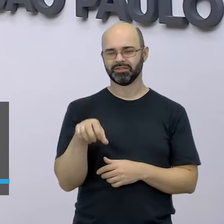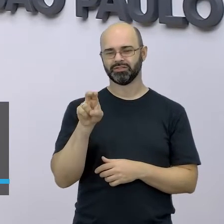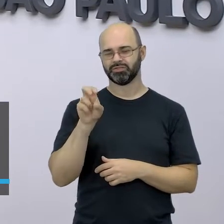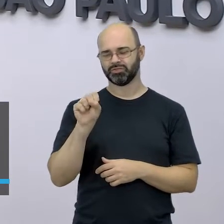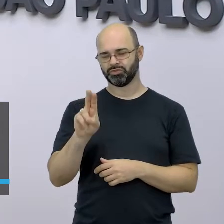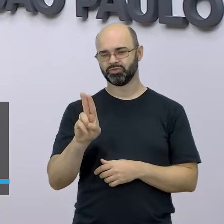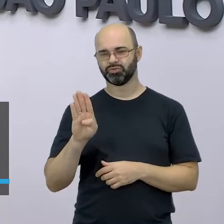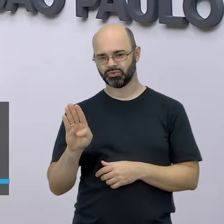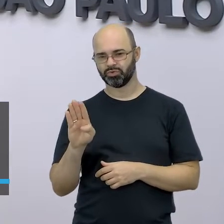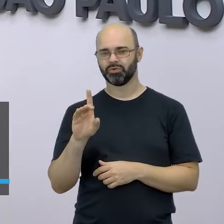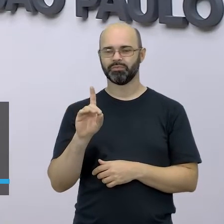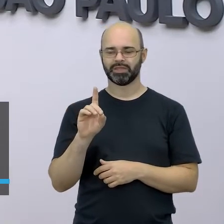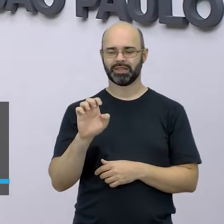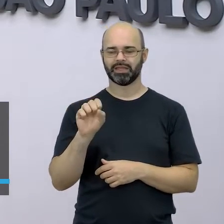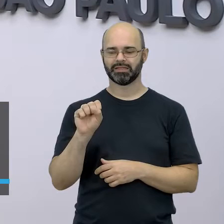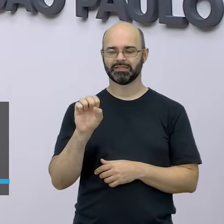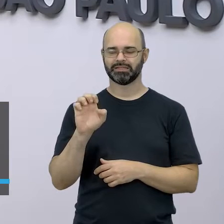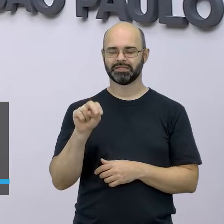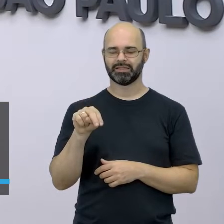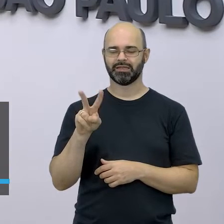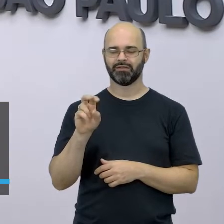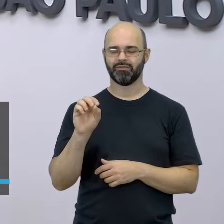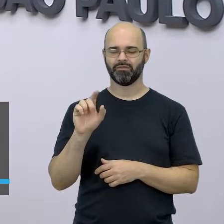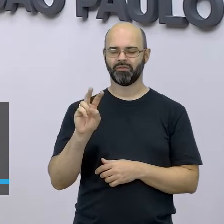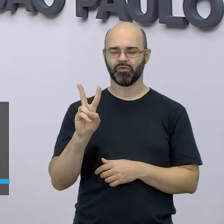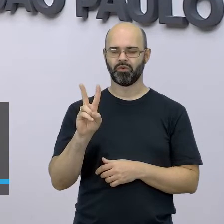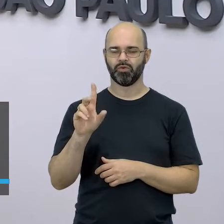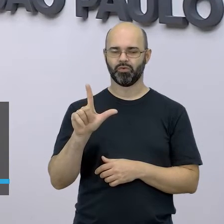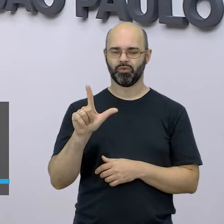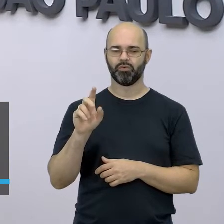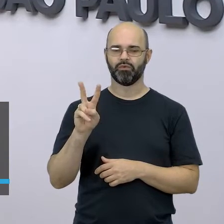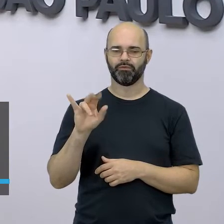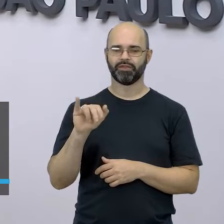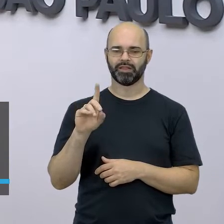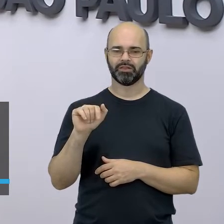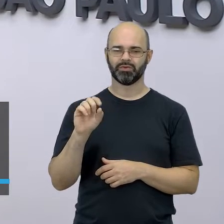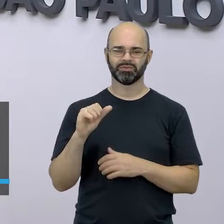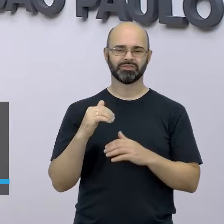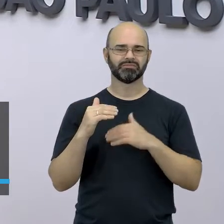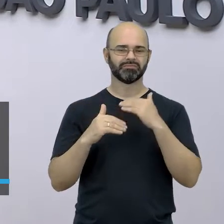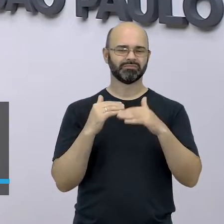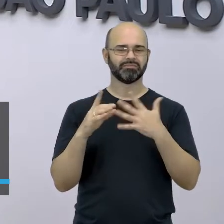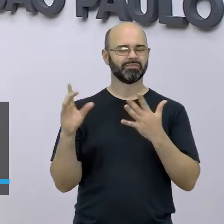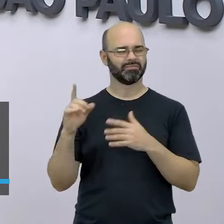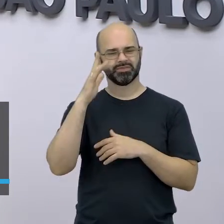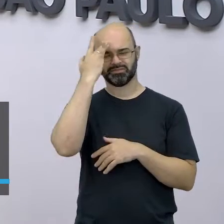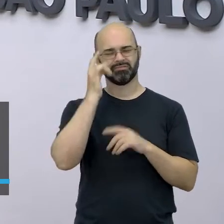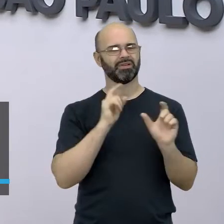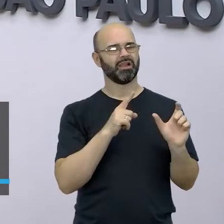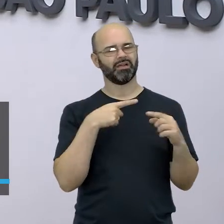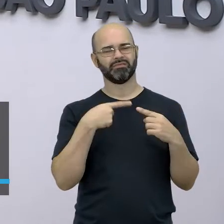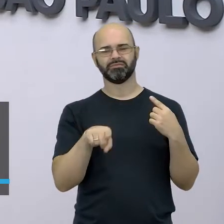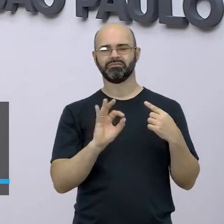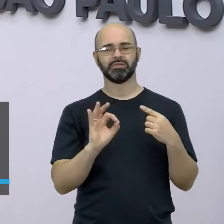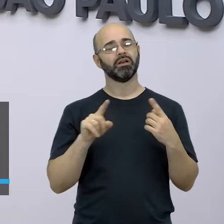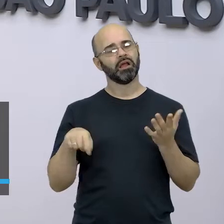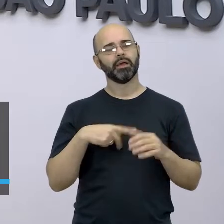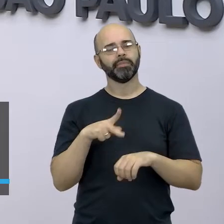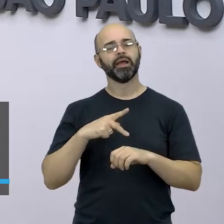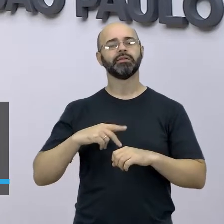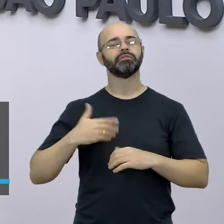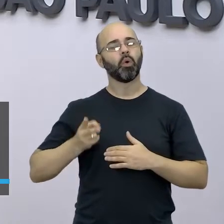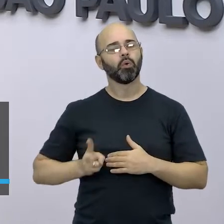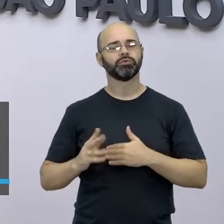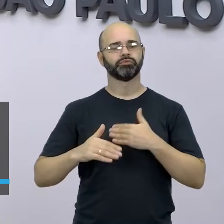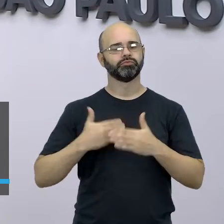ela foi criticada bastante, e daí passou a ser países em desenvolvimento,